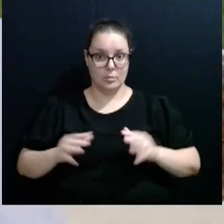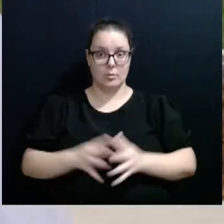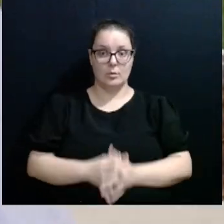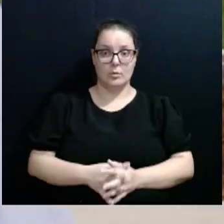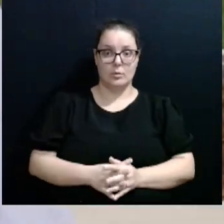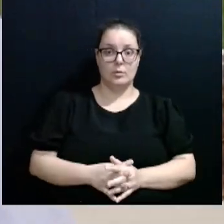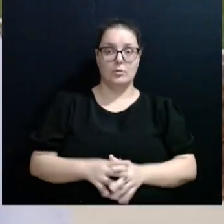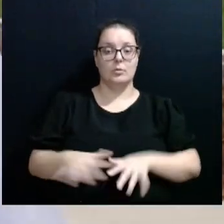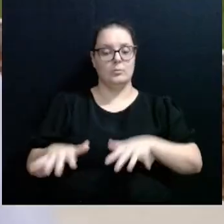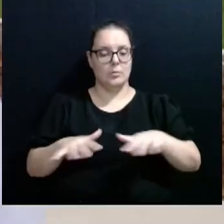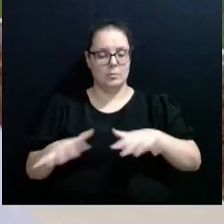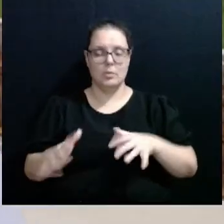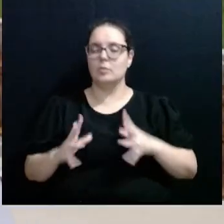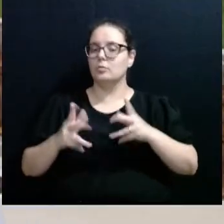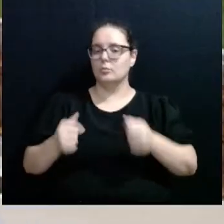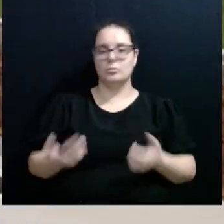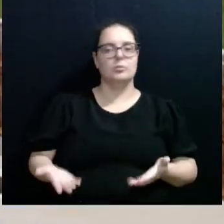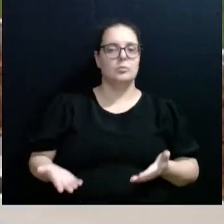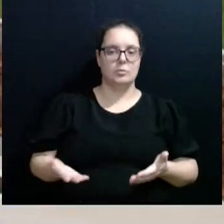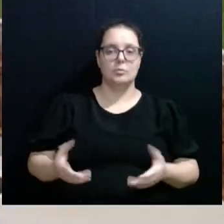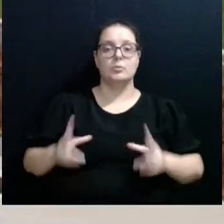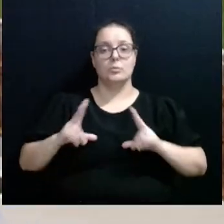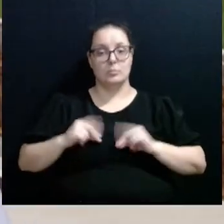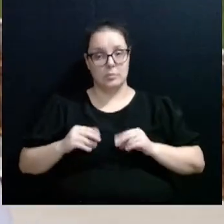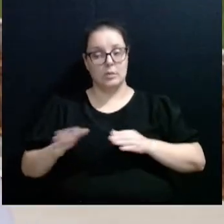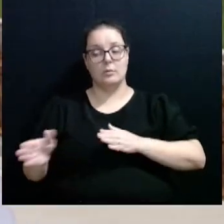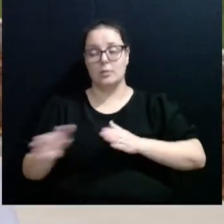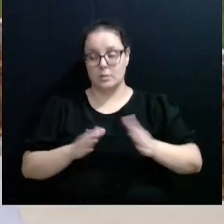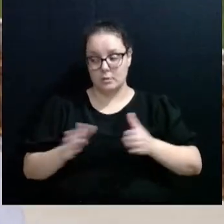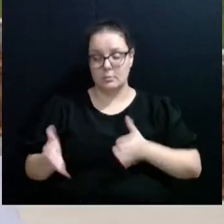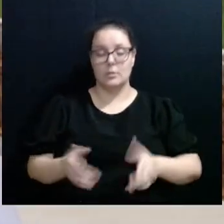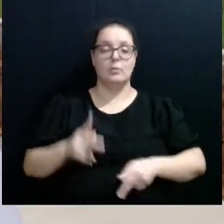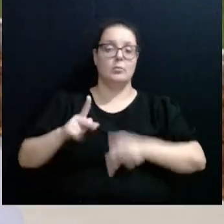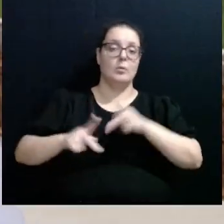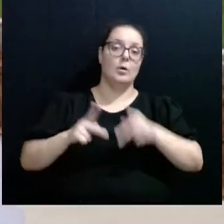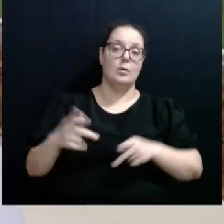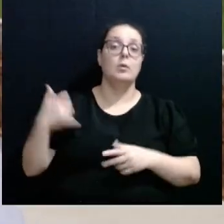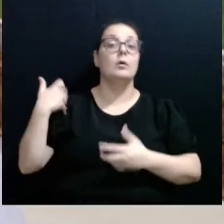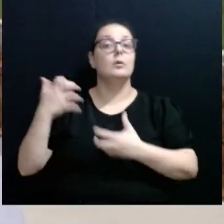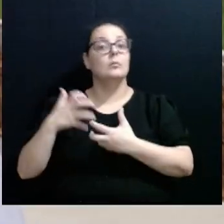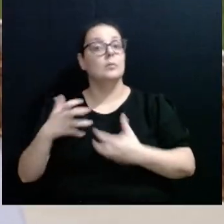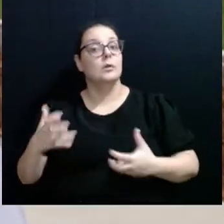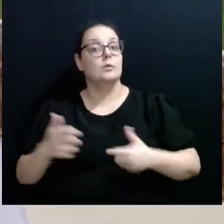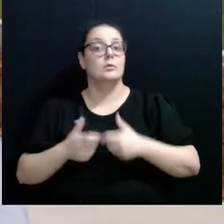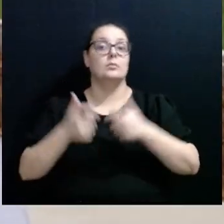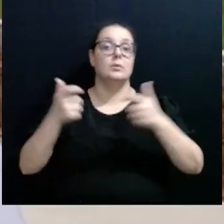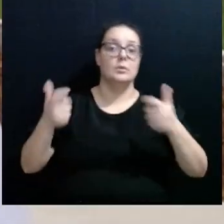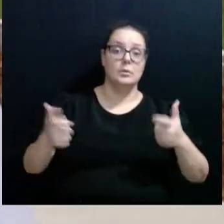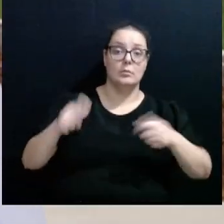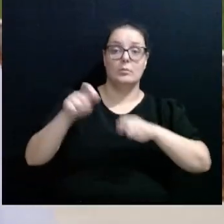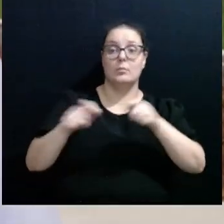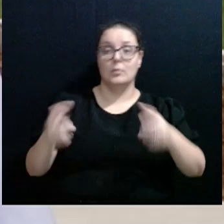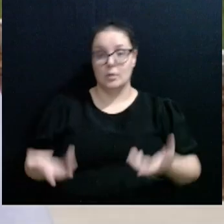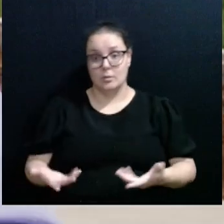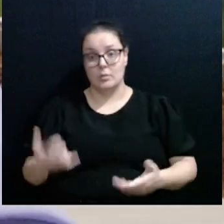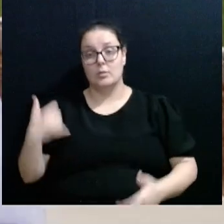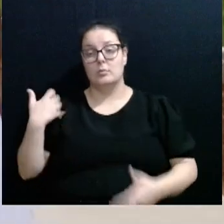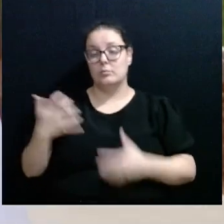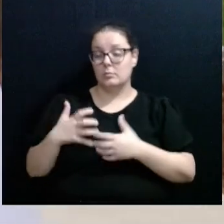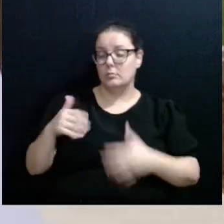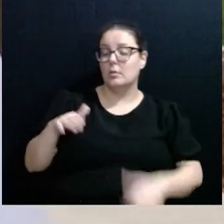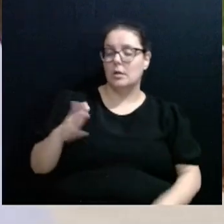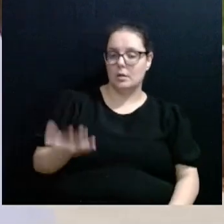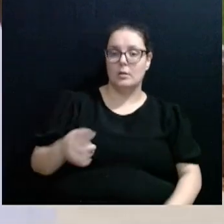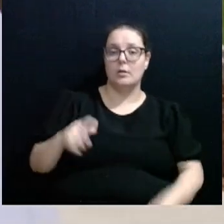que os moradores merecem. Aqui nós temos uma população idosa muito grande, pessoas com a idade mais avançada, pessoas que são